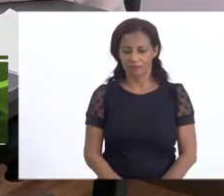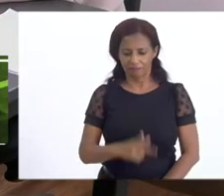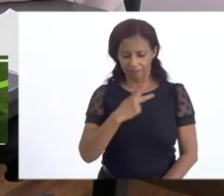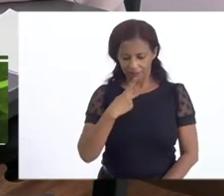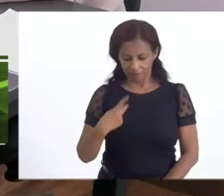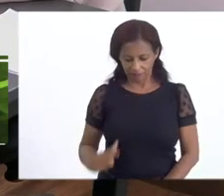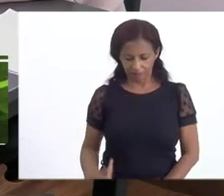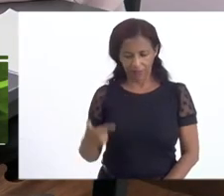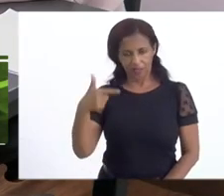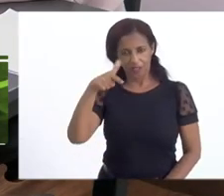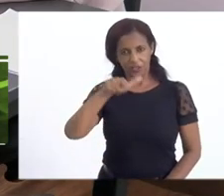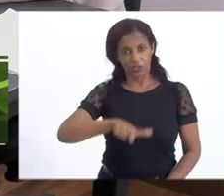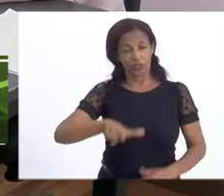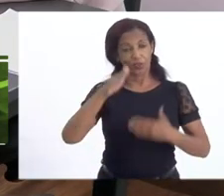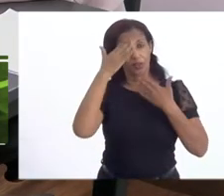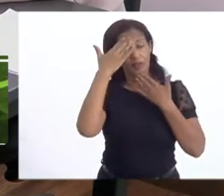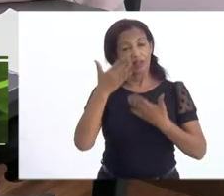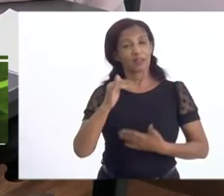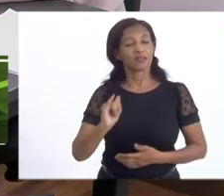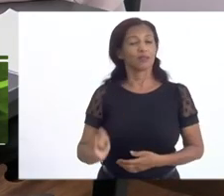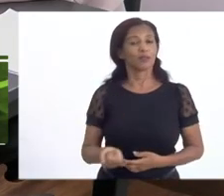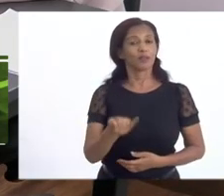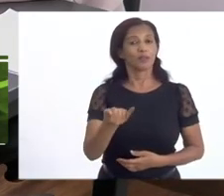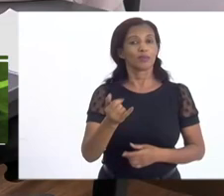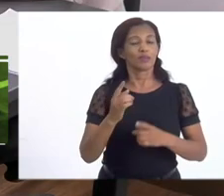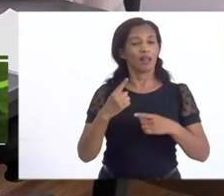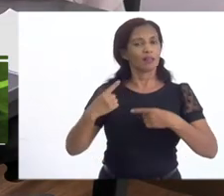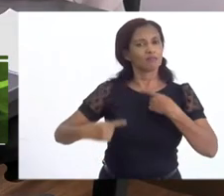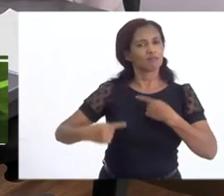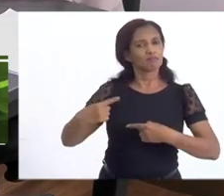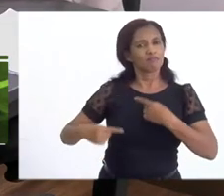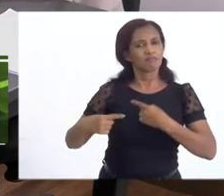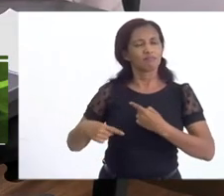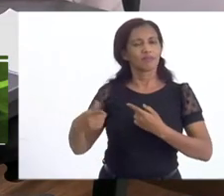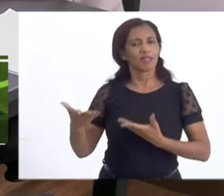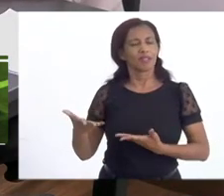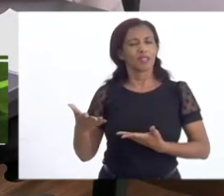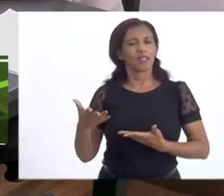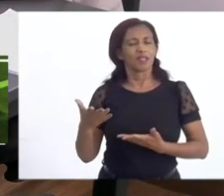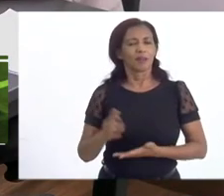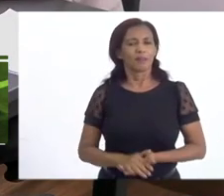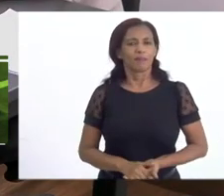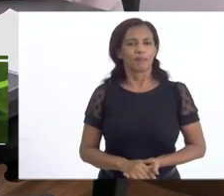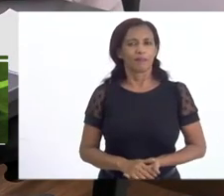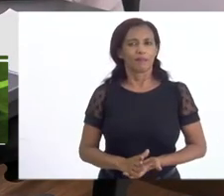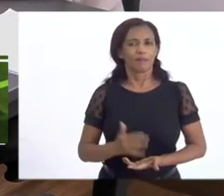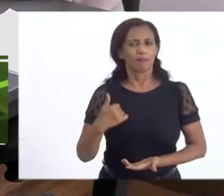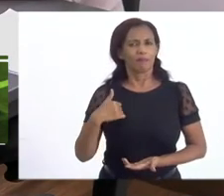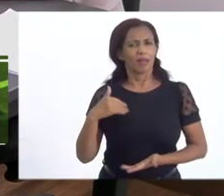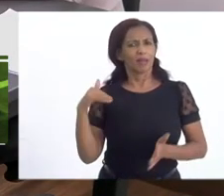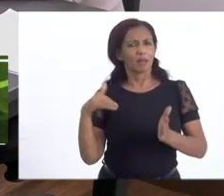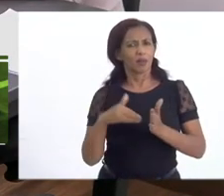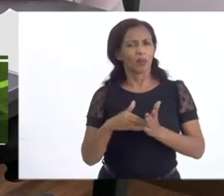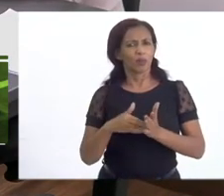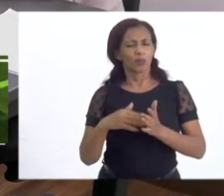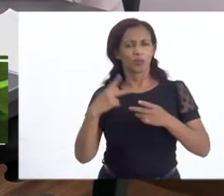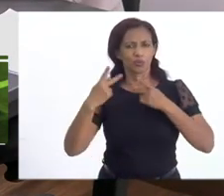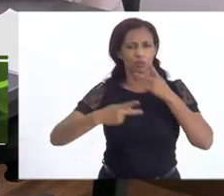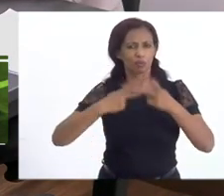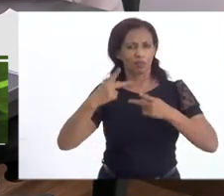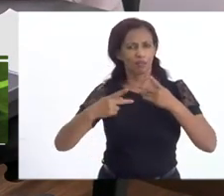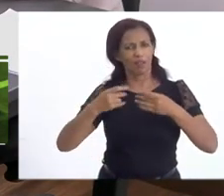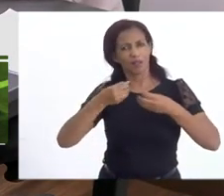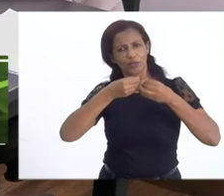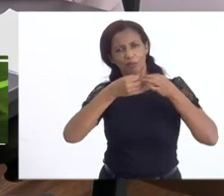Presidente, mais uma vez para agradecer aí a oportunidade do debate, né, colocar mais uma vez à disposição, mas eu acho que na minha última fala eu já pude explanar